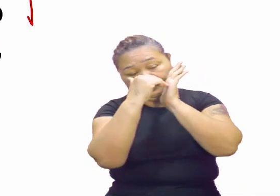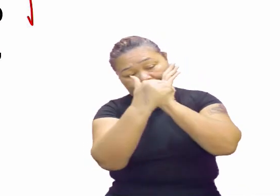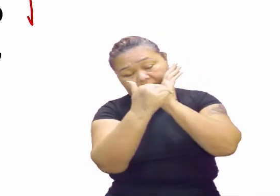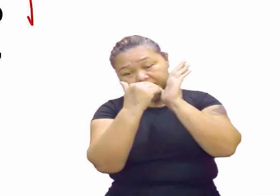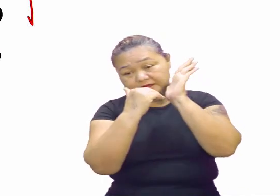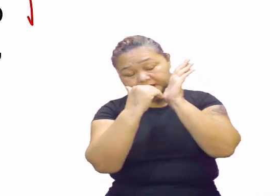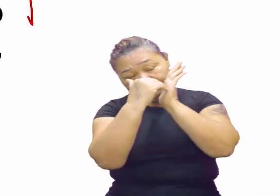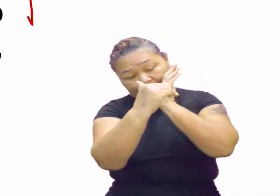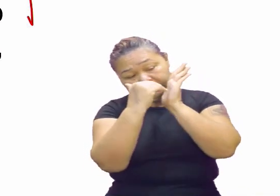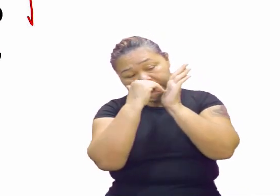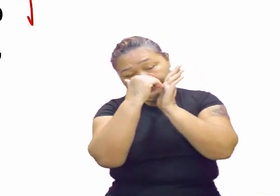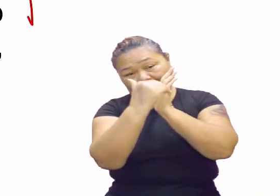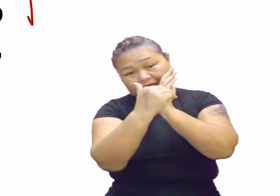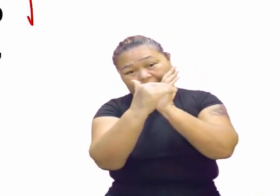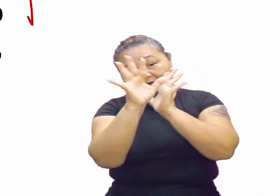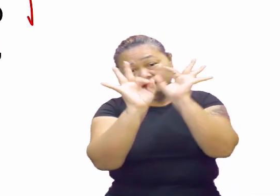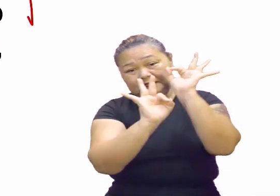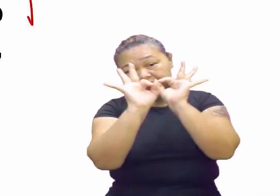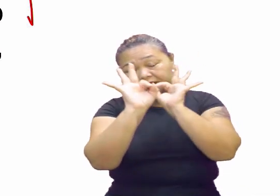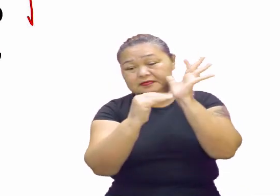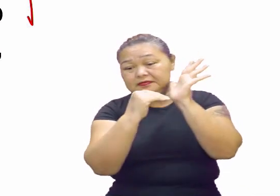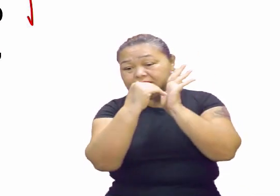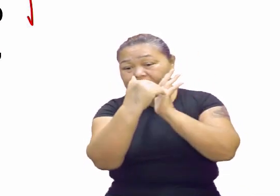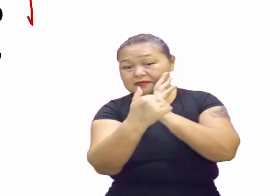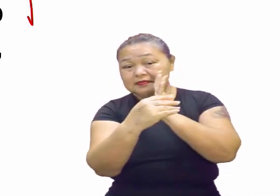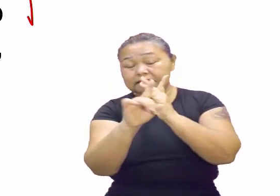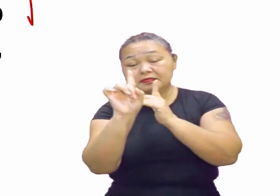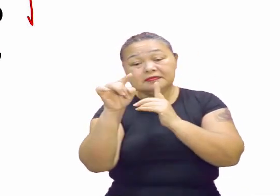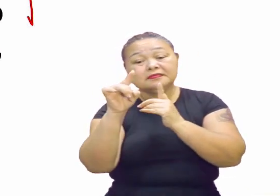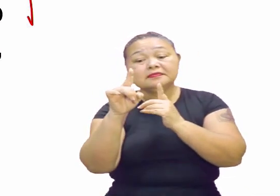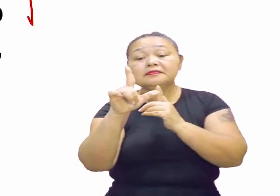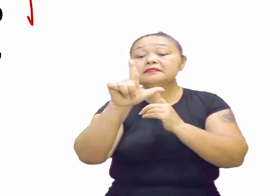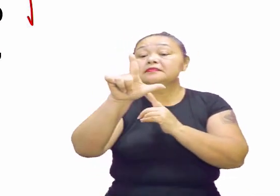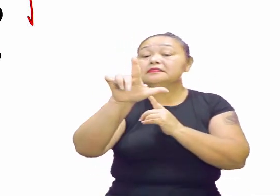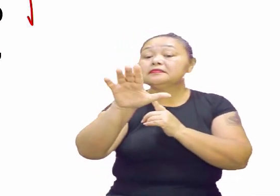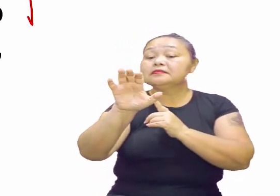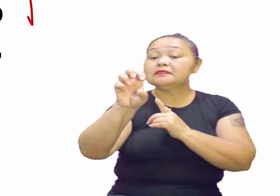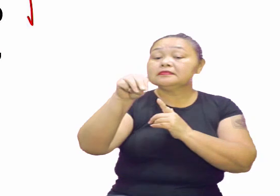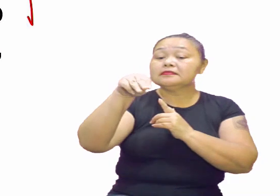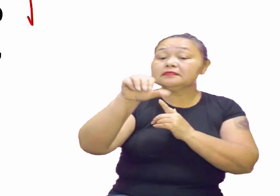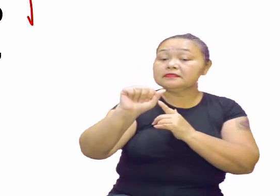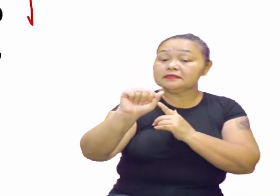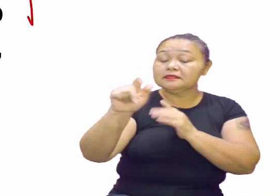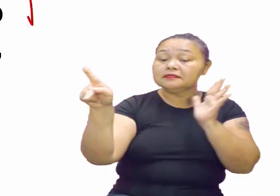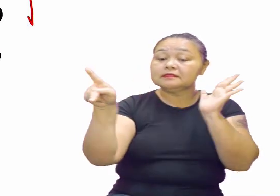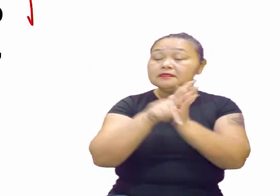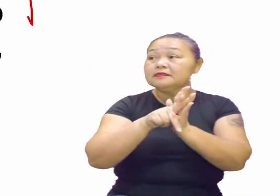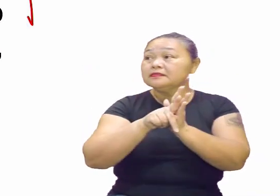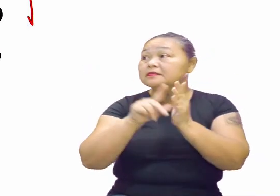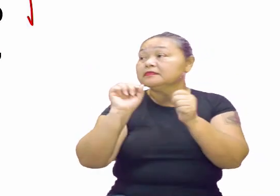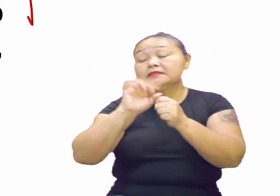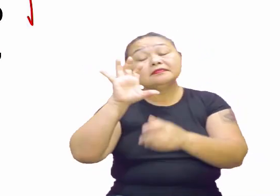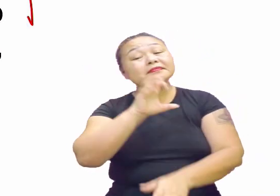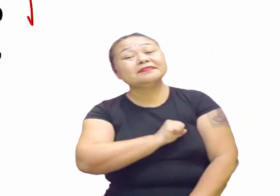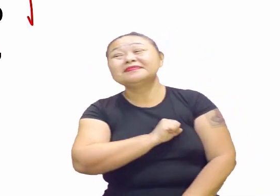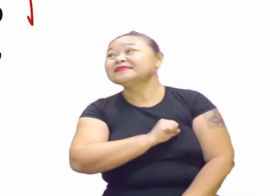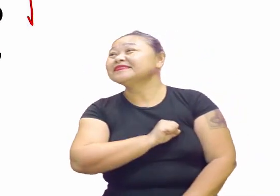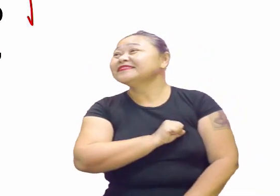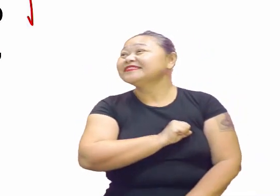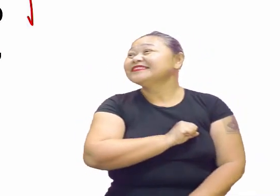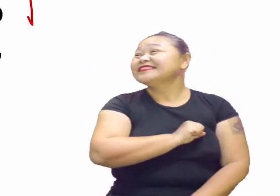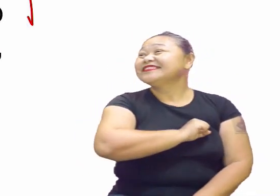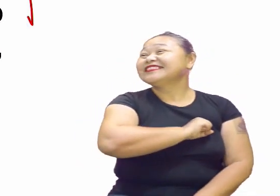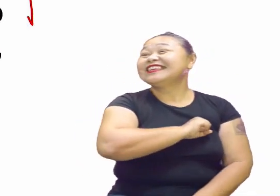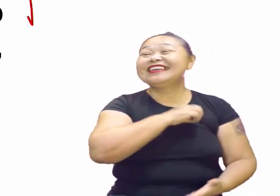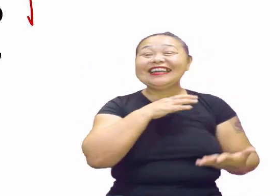ó, viu? Ordem e progresso. É um lema positivismo. E o amor? O amor você faz